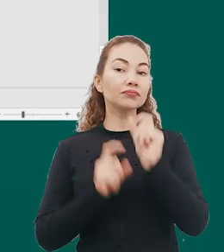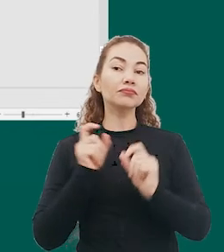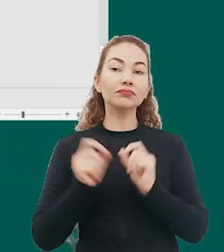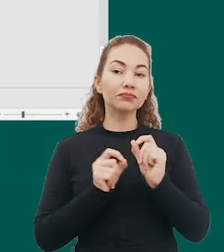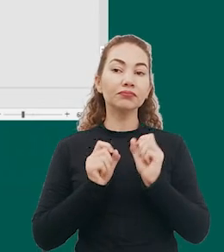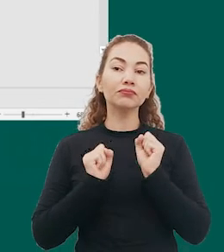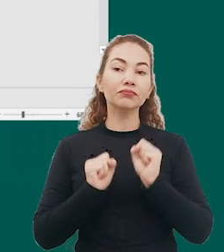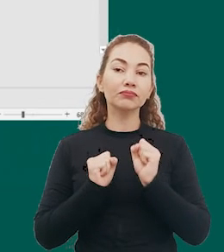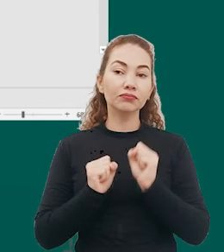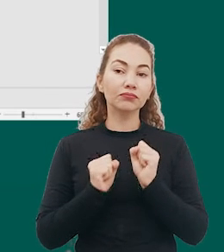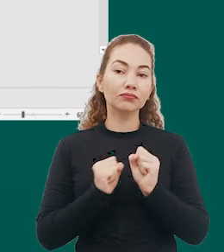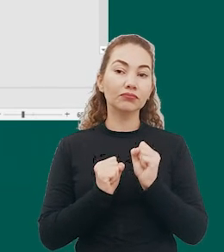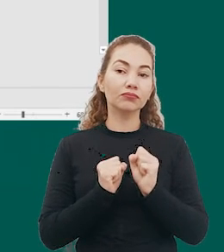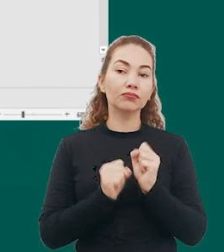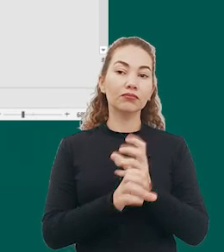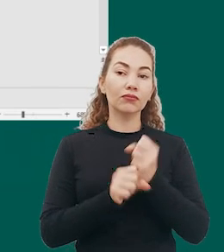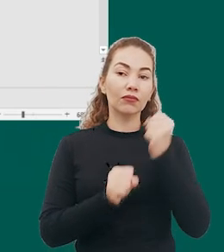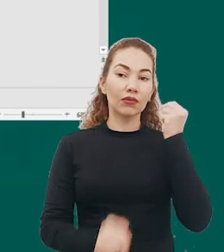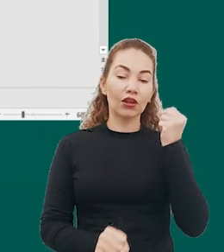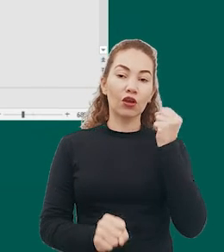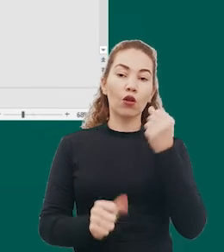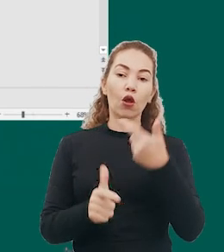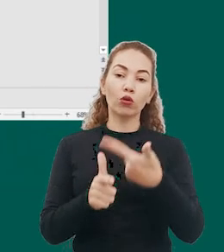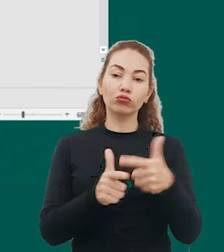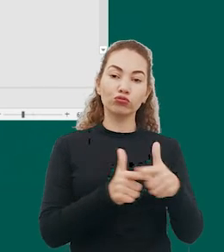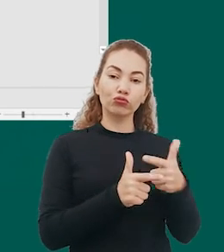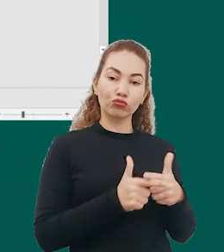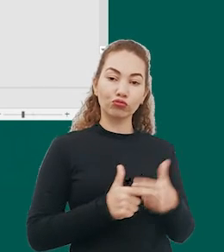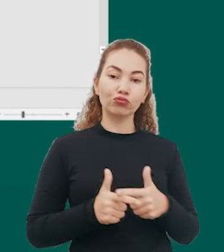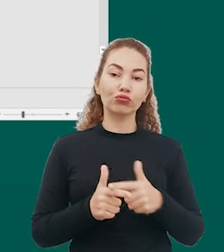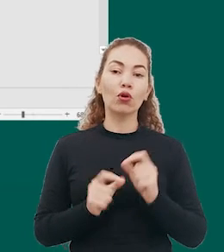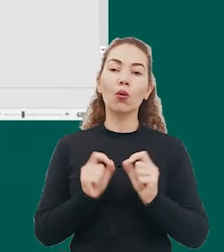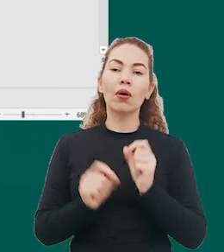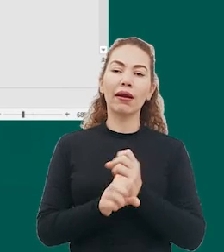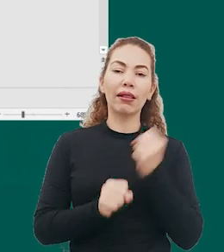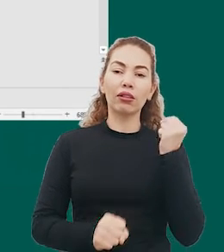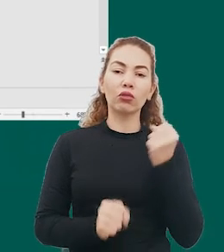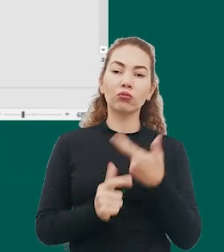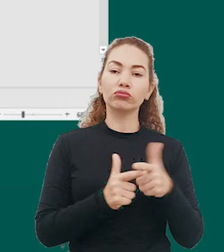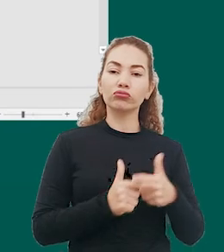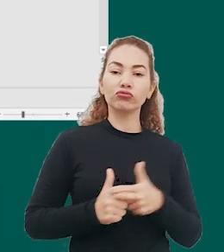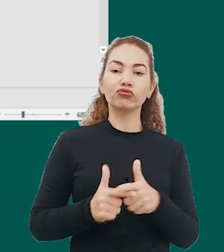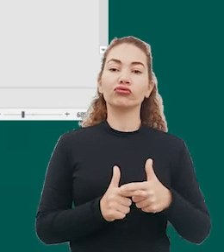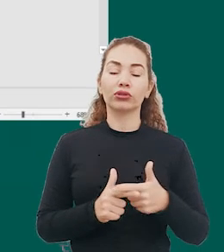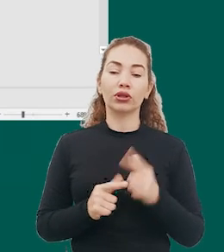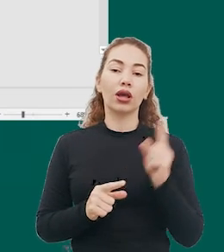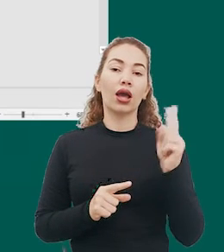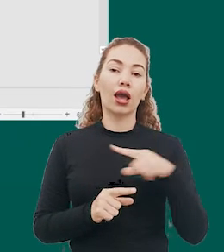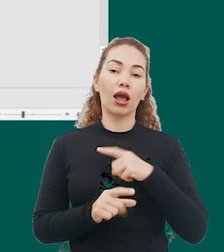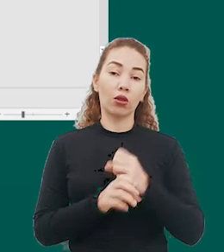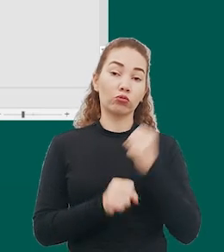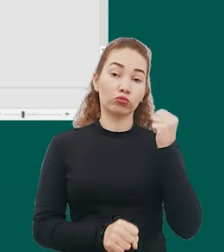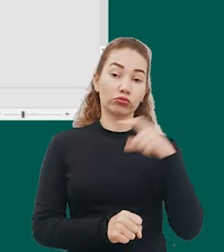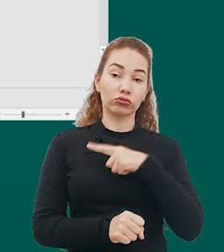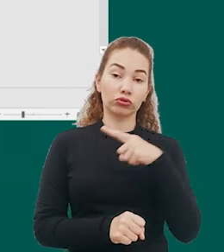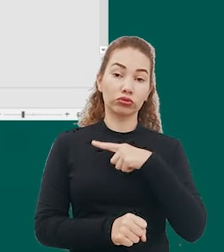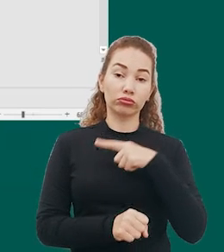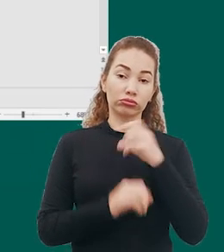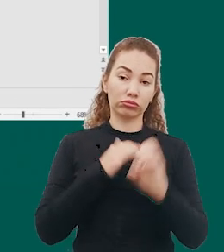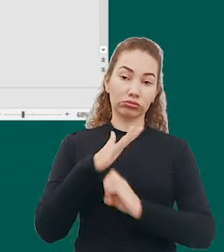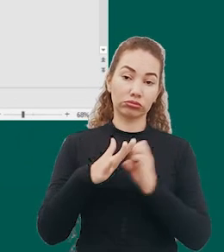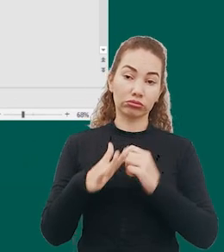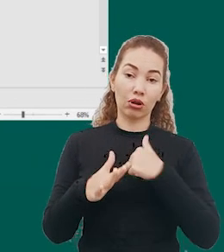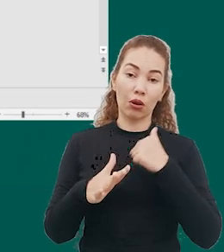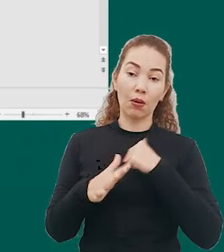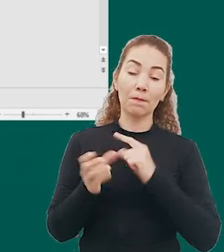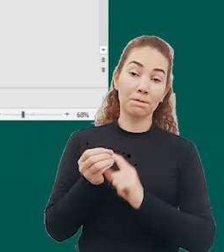pode ser os lucros e dividendos, pessoal. O que são os lucros e dividendos aqui? São os lucros que eu recebo da empresa onde eu